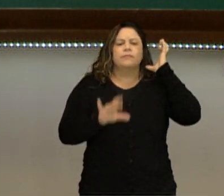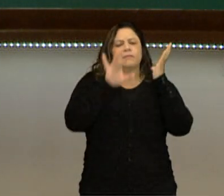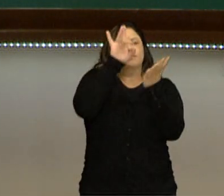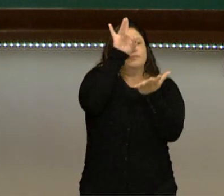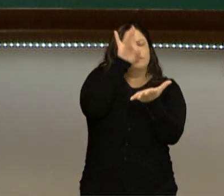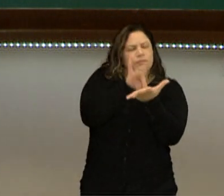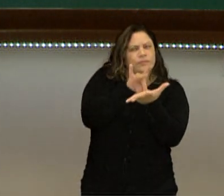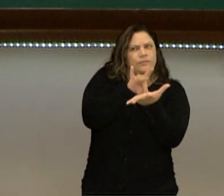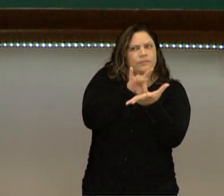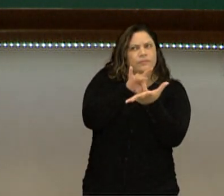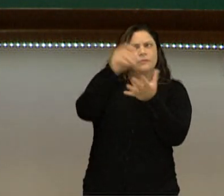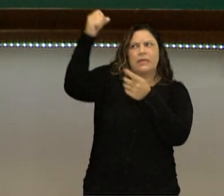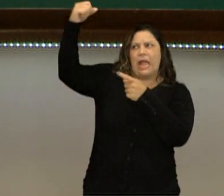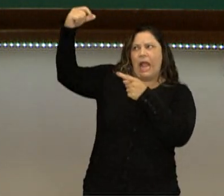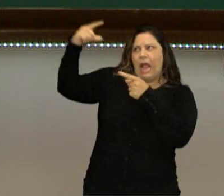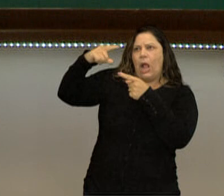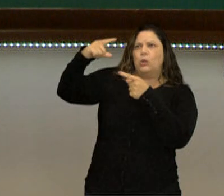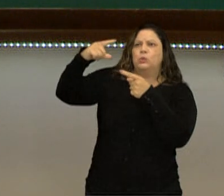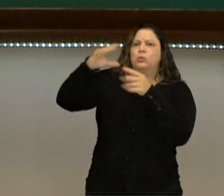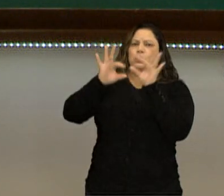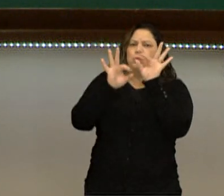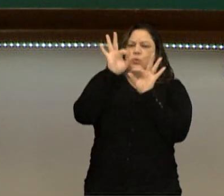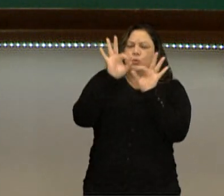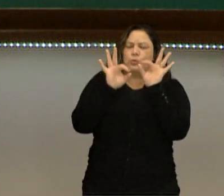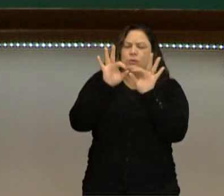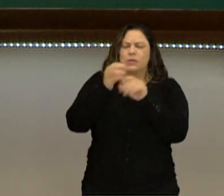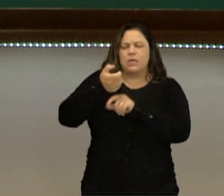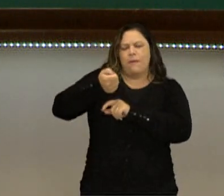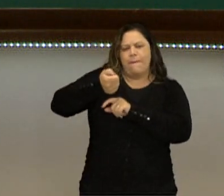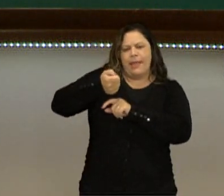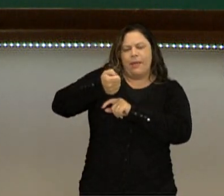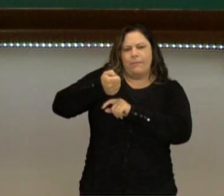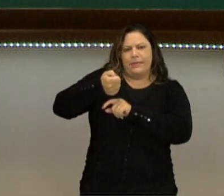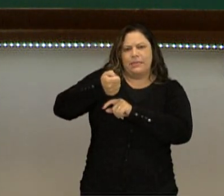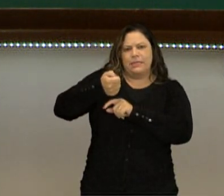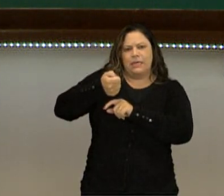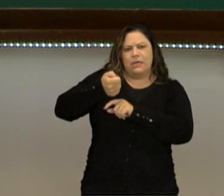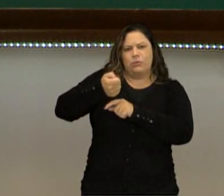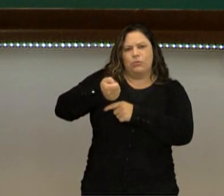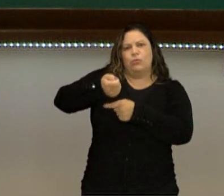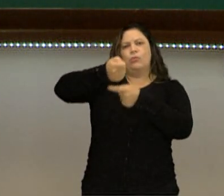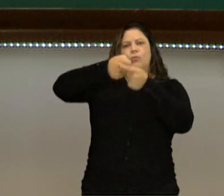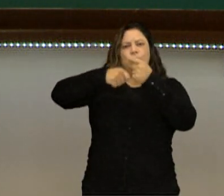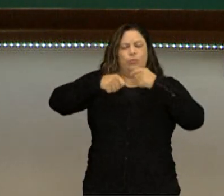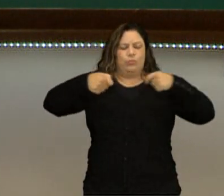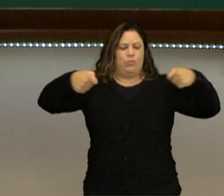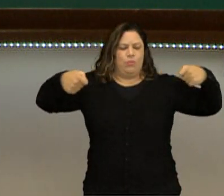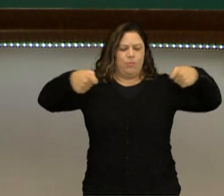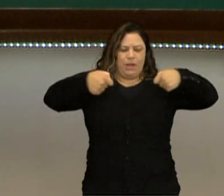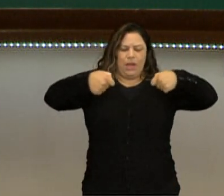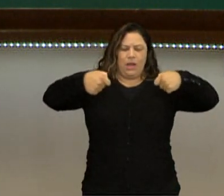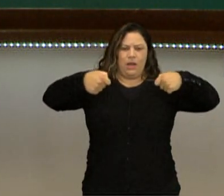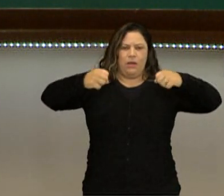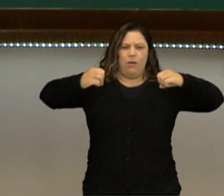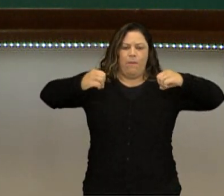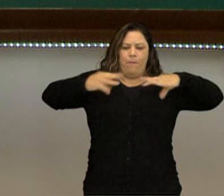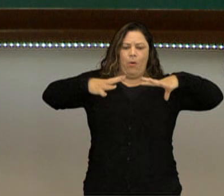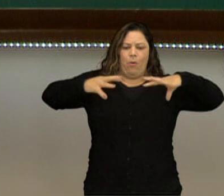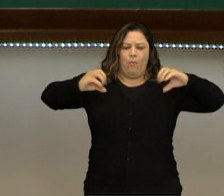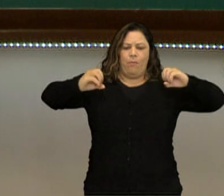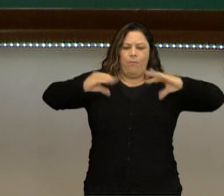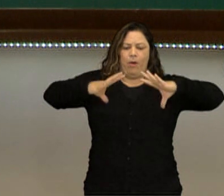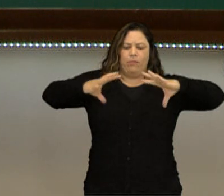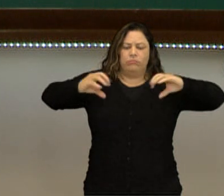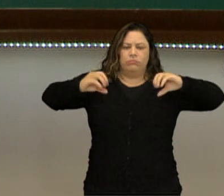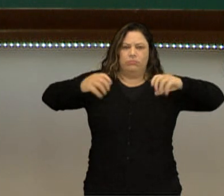partículas, então se eu pego uma lanterna, viro de frente para uma segunda lanterna, se fossem